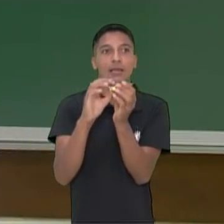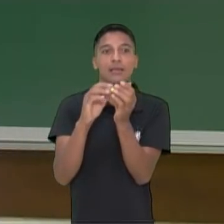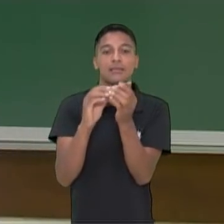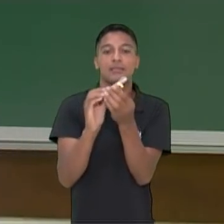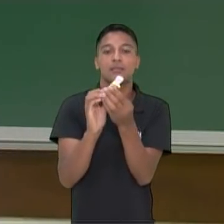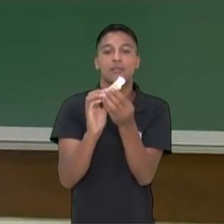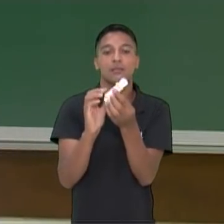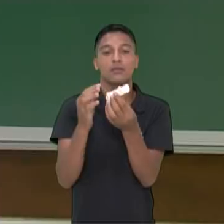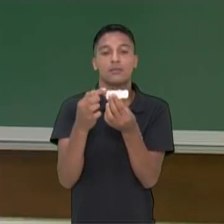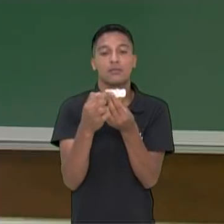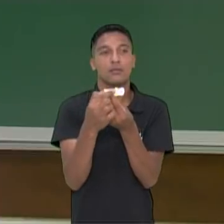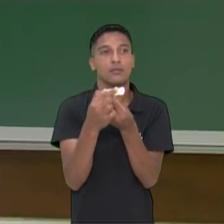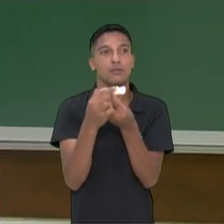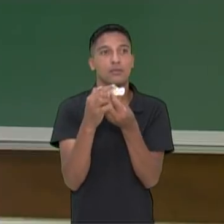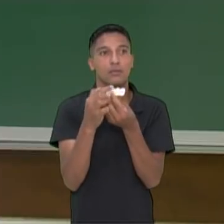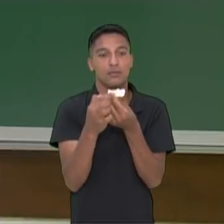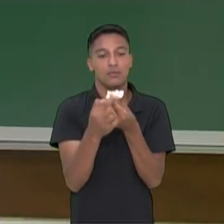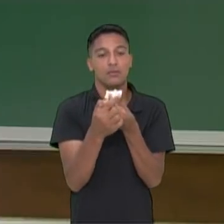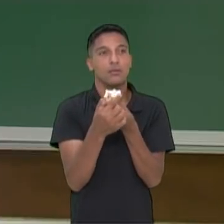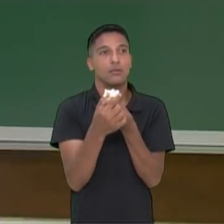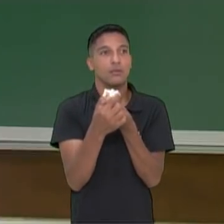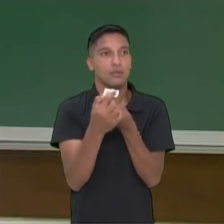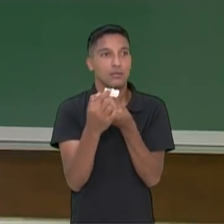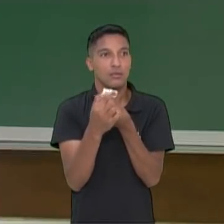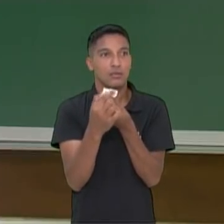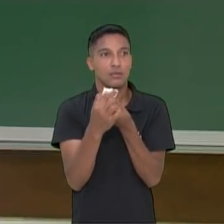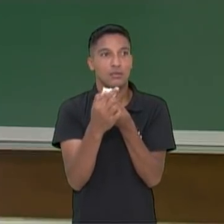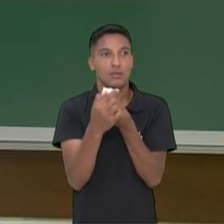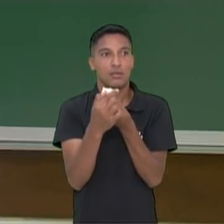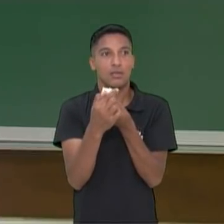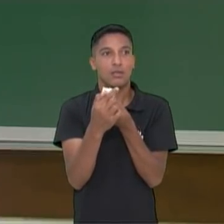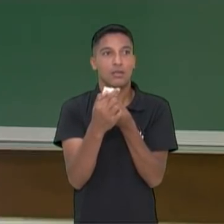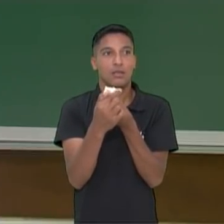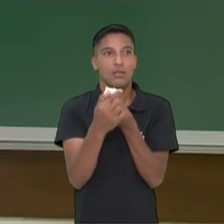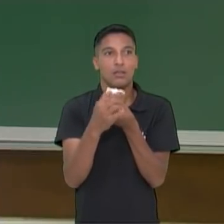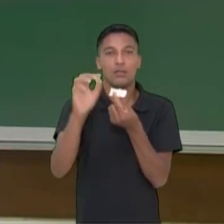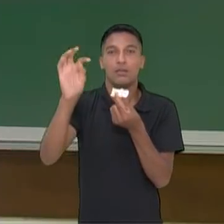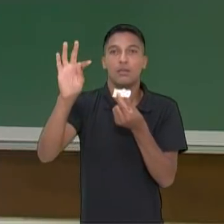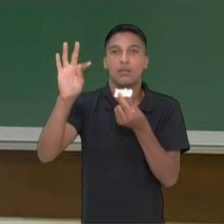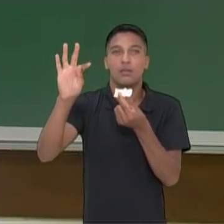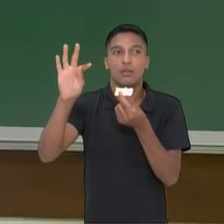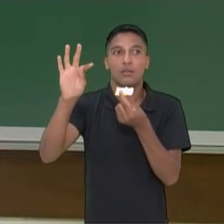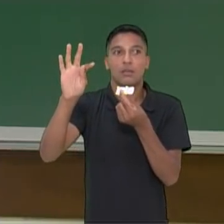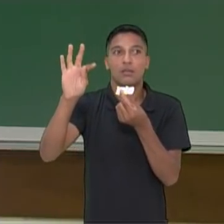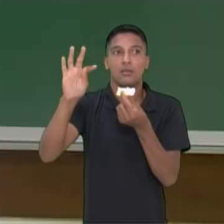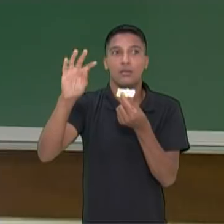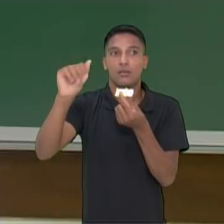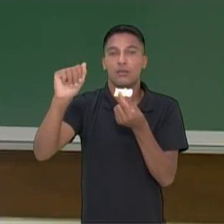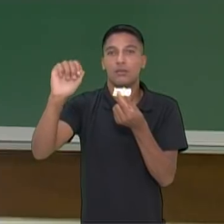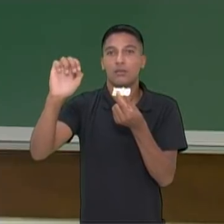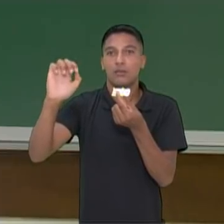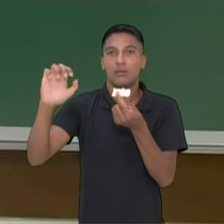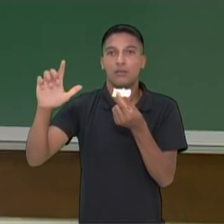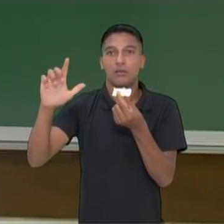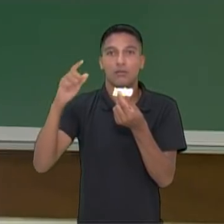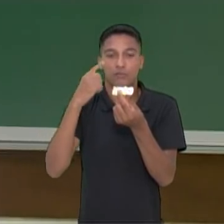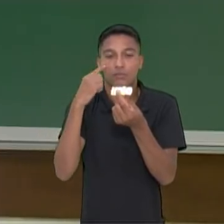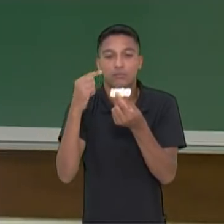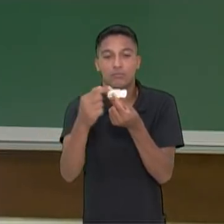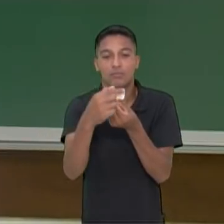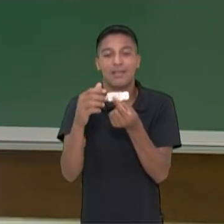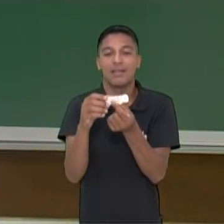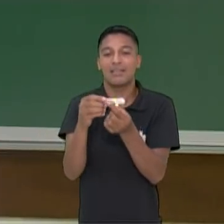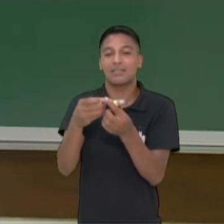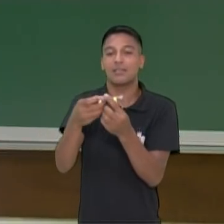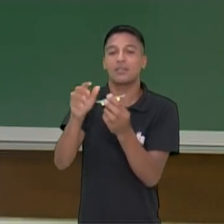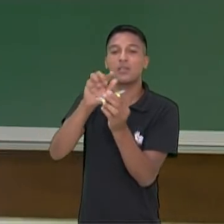do skate é o tail. Essa parte de trás, normalmente, ela é um pouquinho erguida no skate, tá?